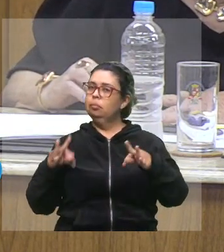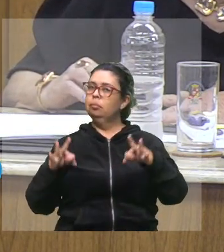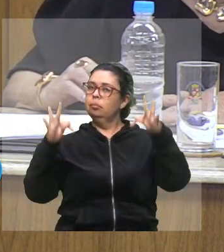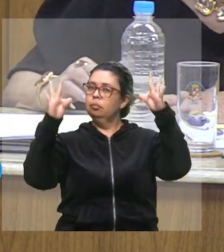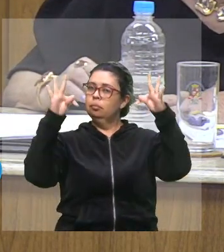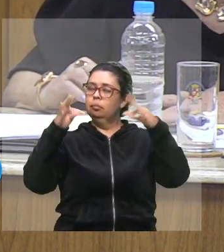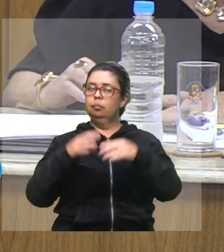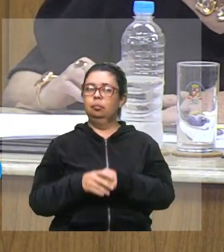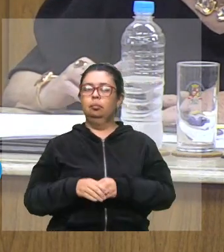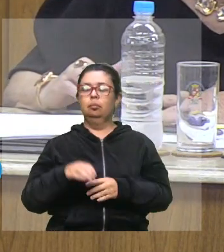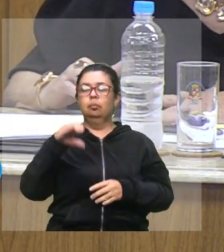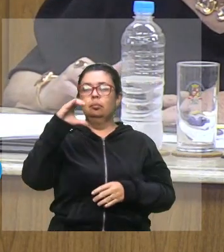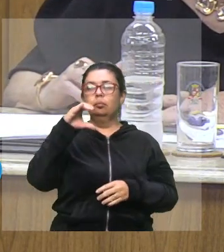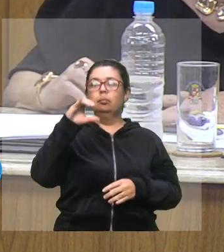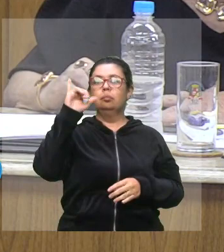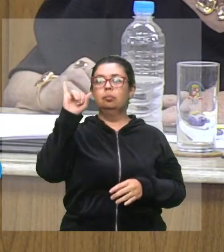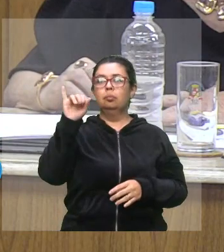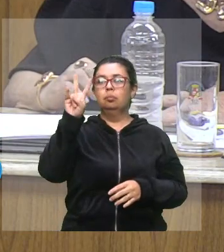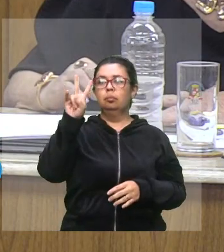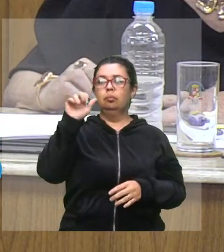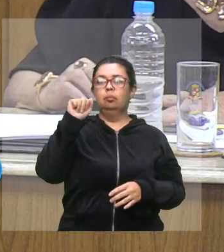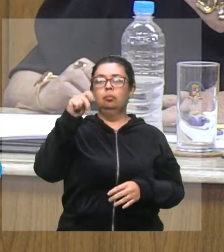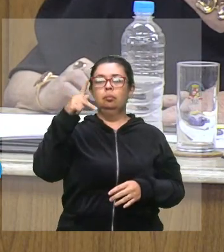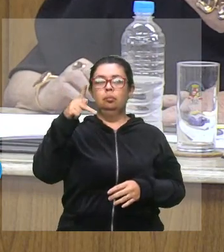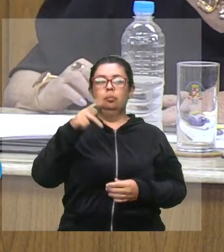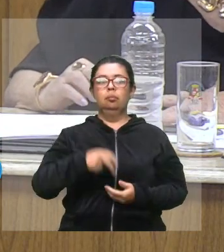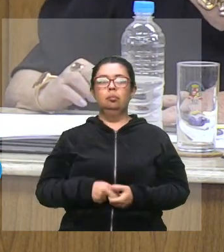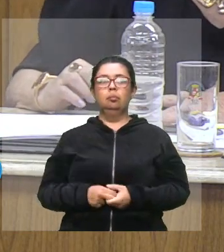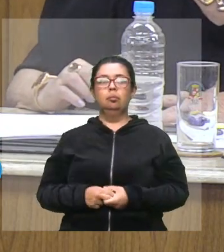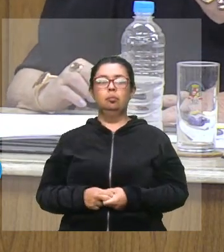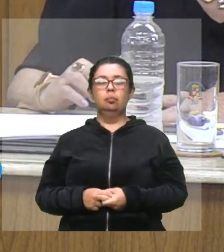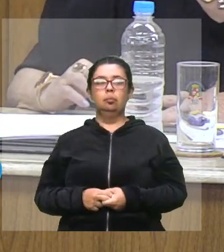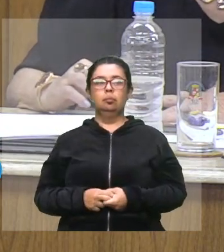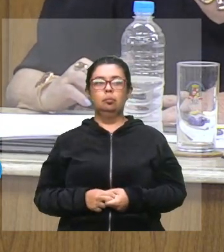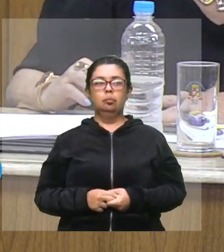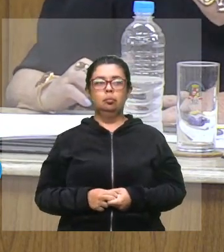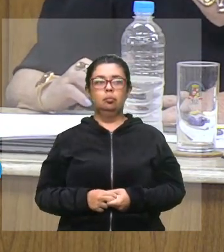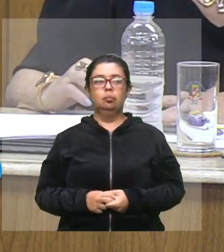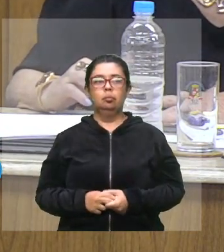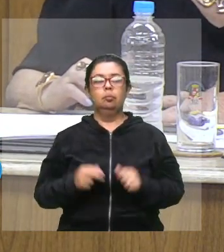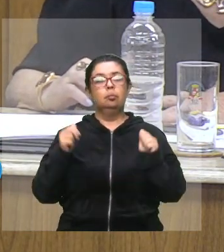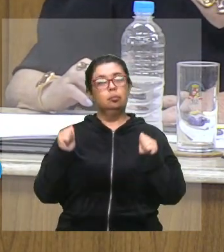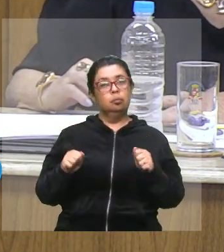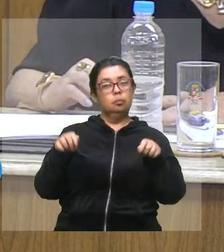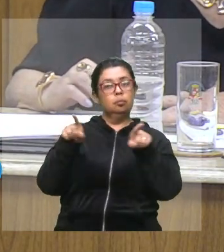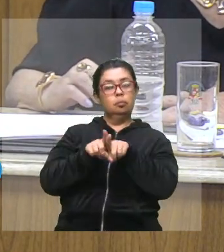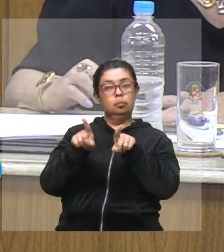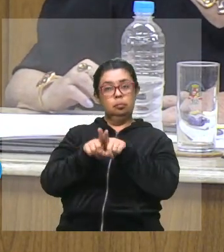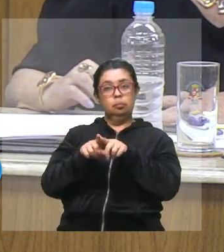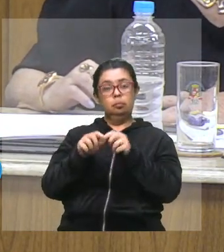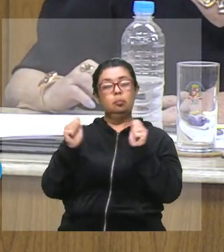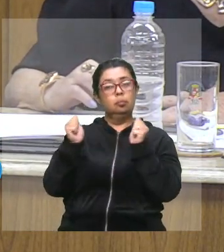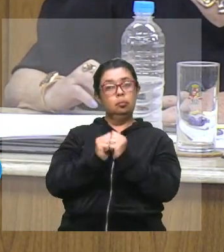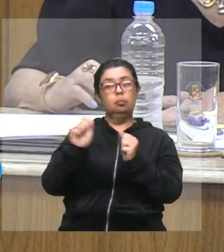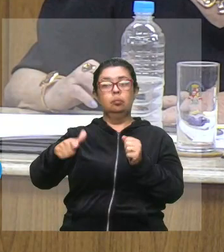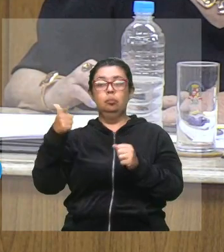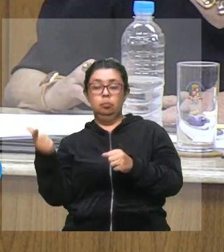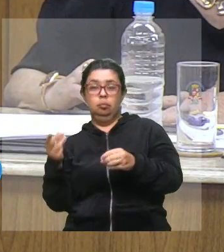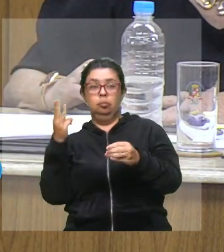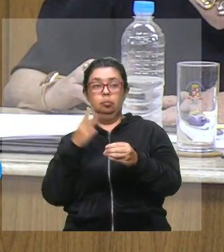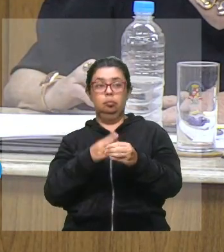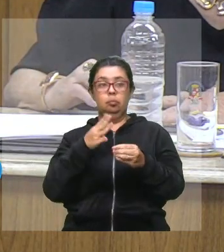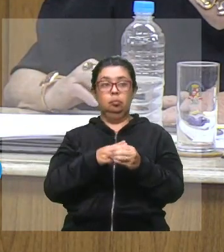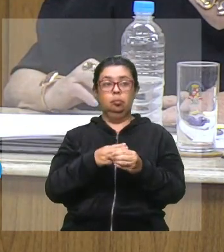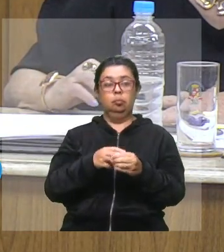O CIVAP, de forma legal, ela pode até ratear com os outros municípios para custear o